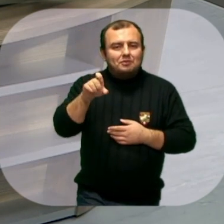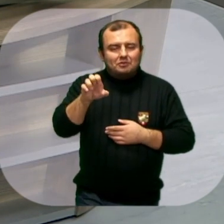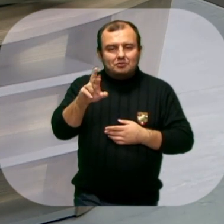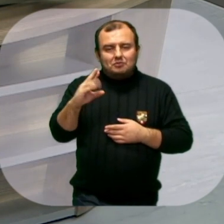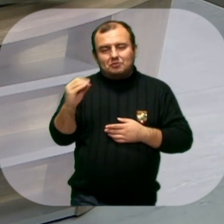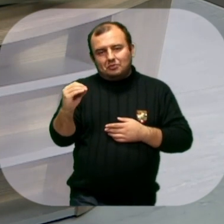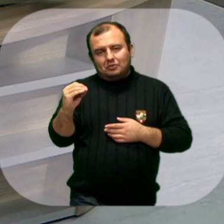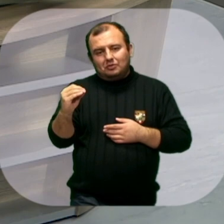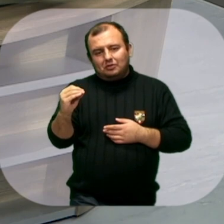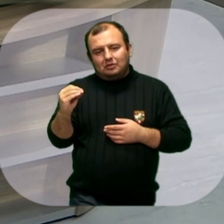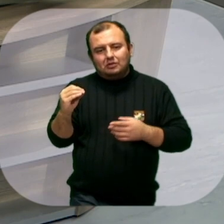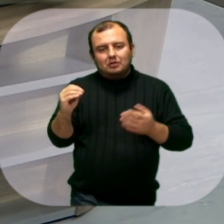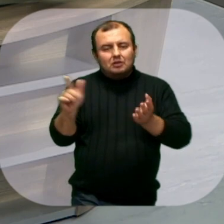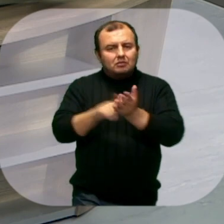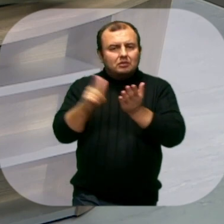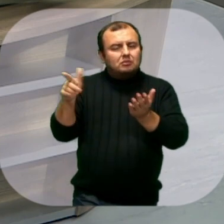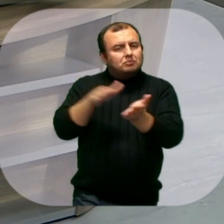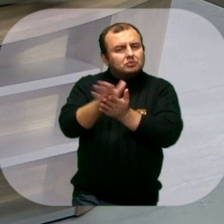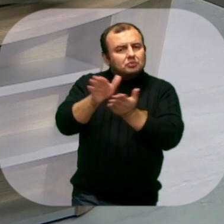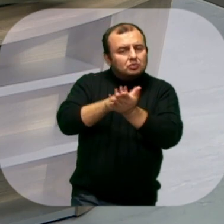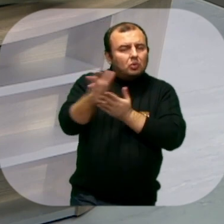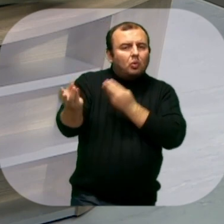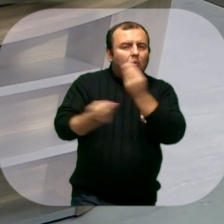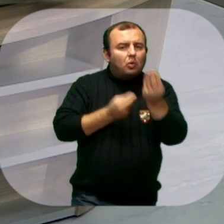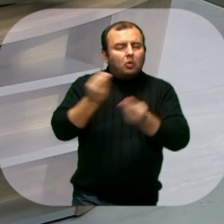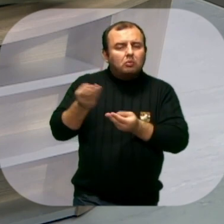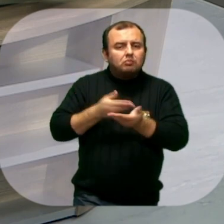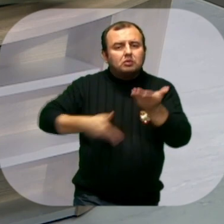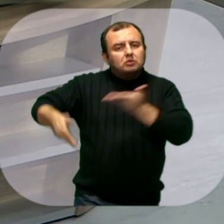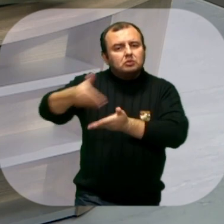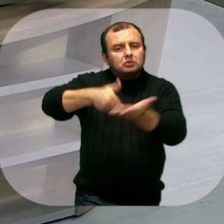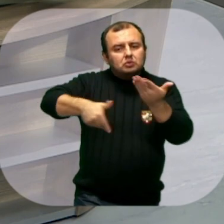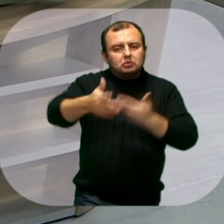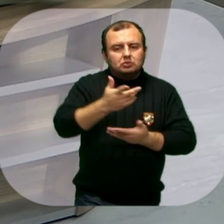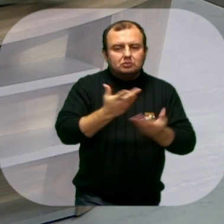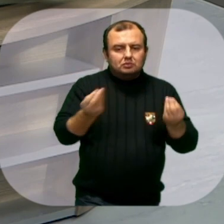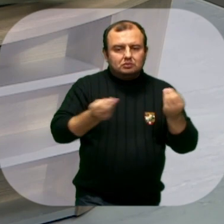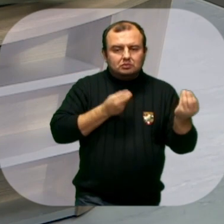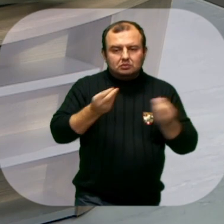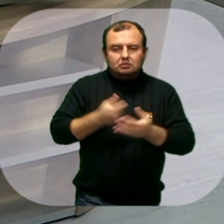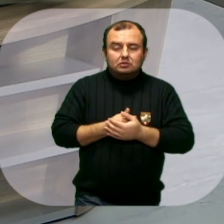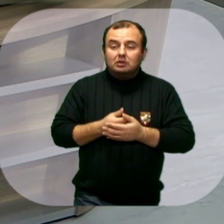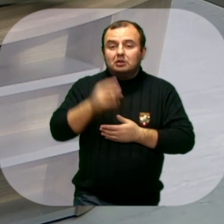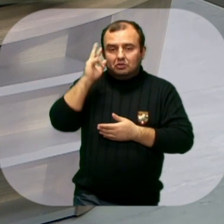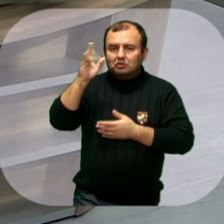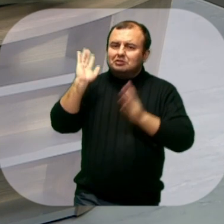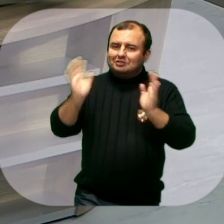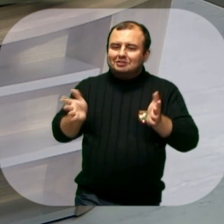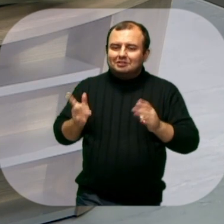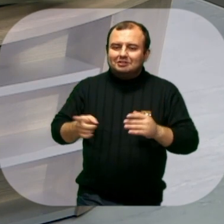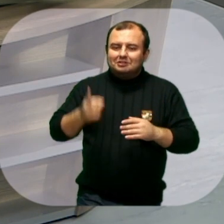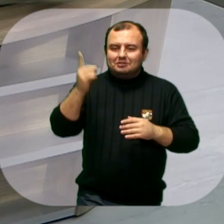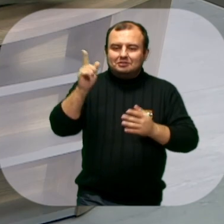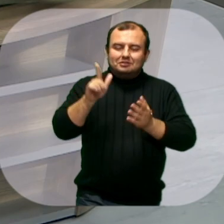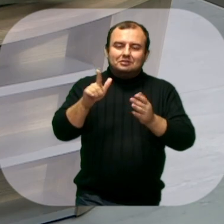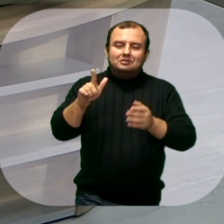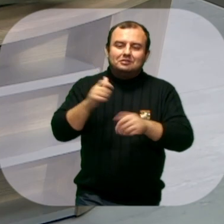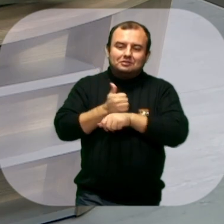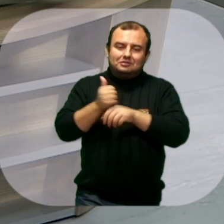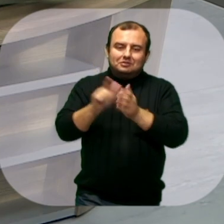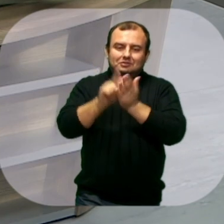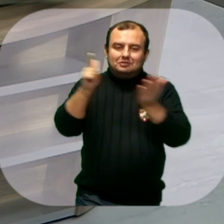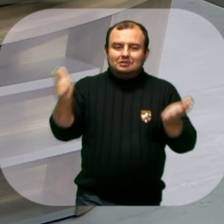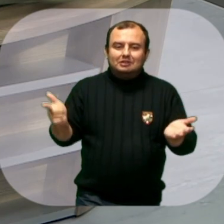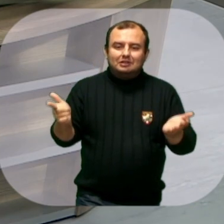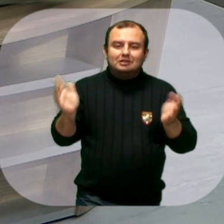sendo tiragem para ele colocar, como é que ele está circulando? Aí vem aquela história, né? A pessoa é uma vez jornalista,